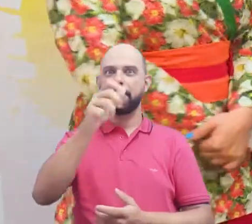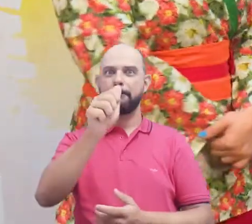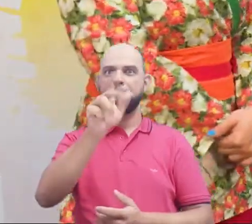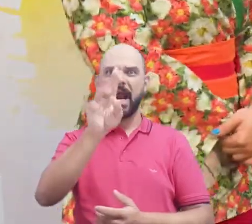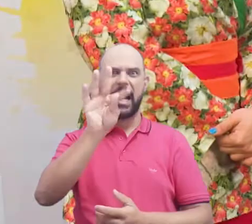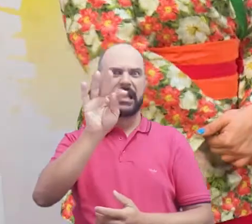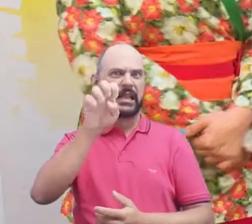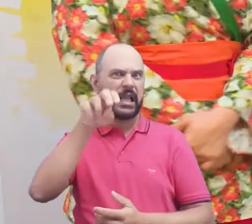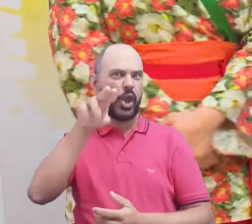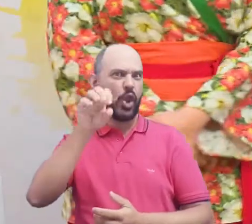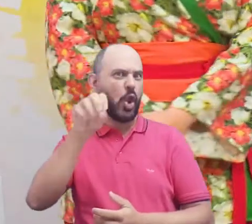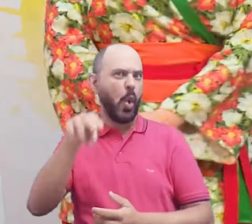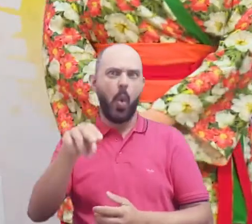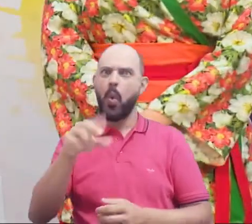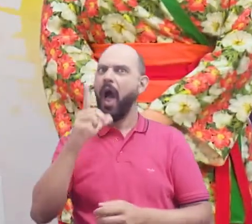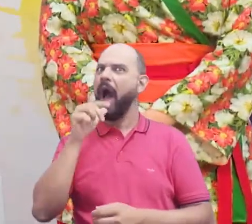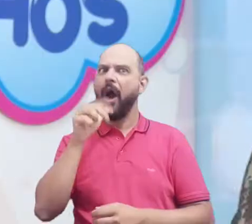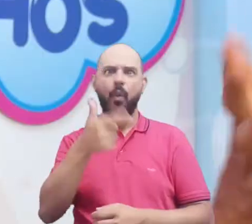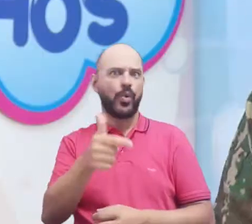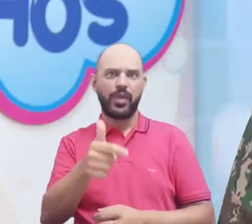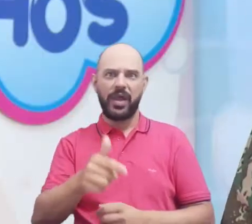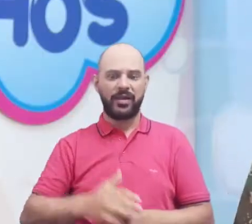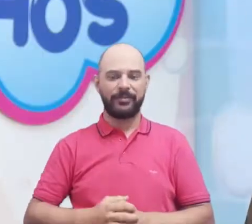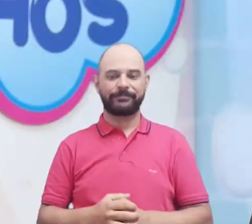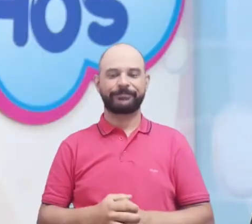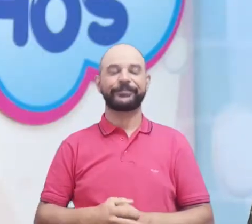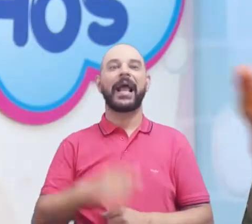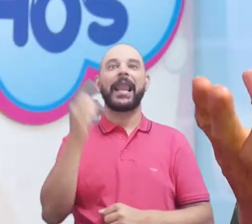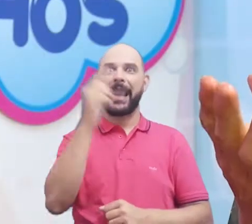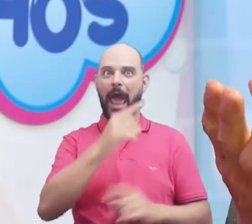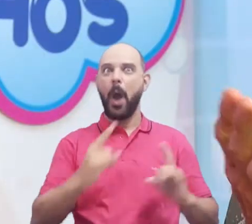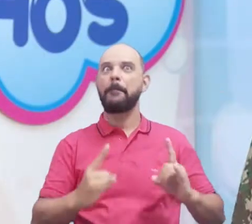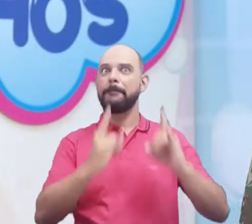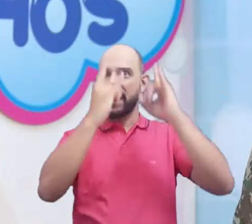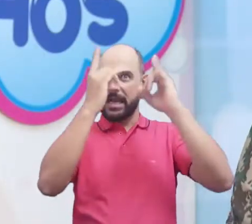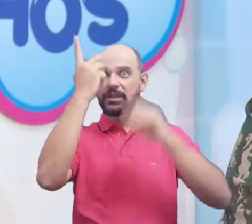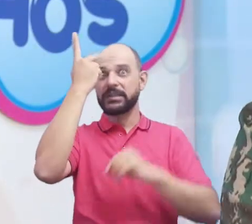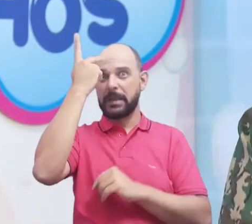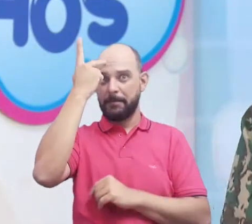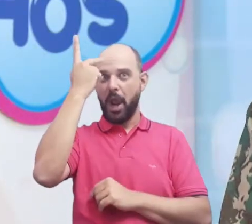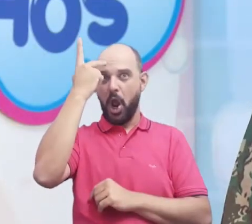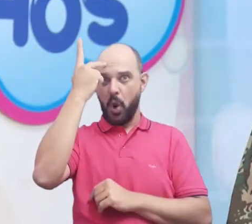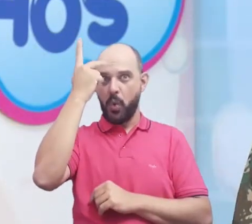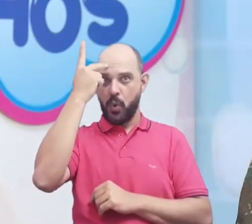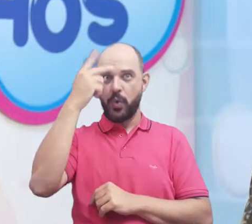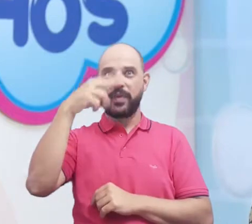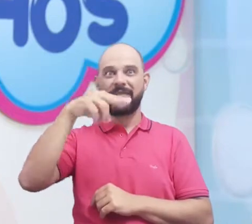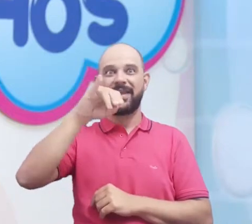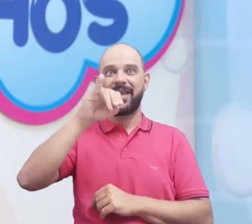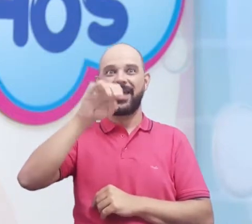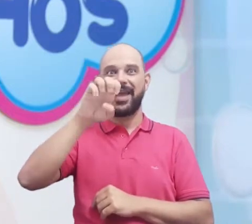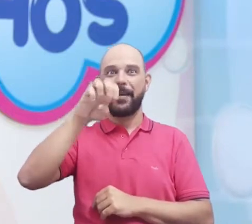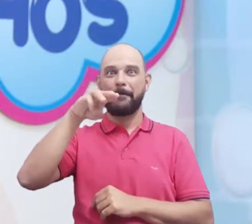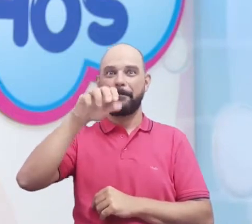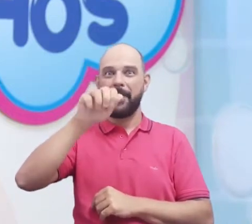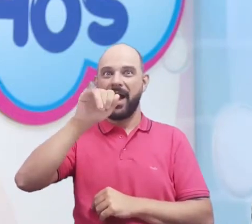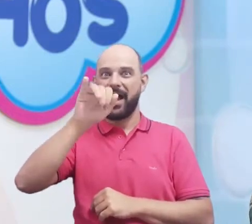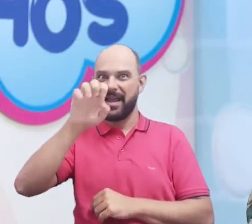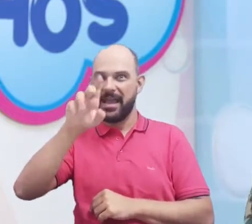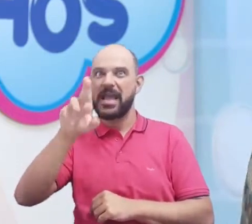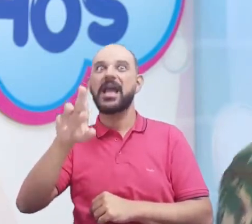No Partenon não tinha lagoa. E no edifício Copan, em São Paulo, projetado pelo arquiteto Oscar